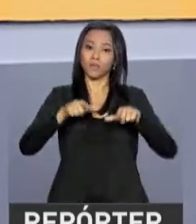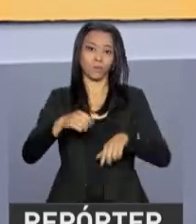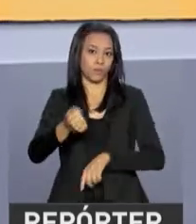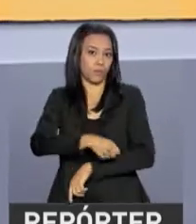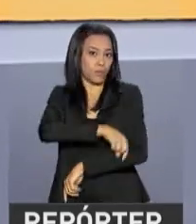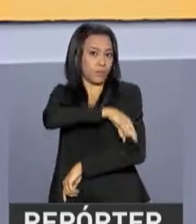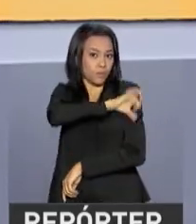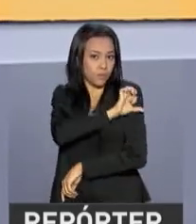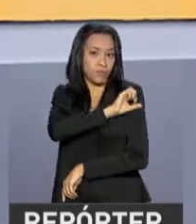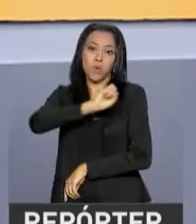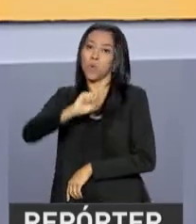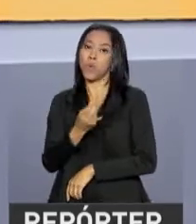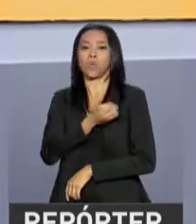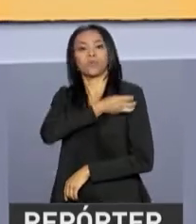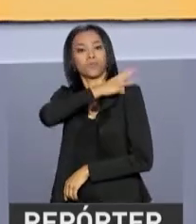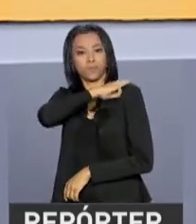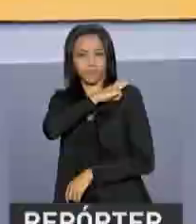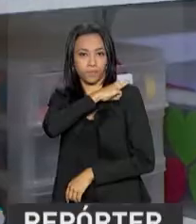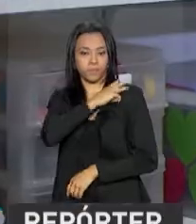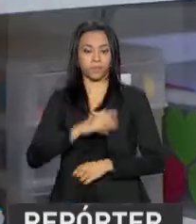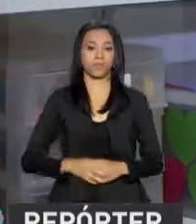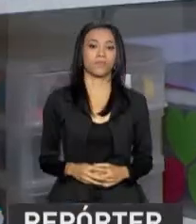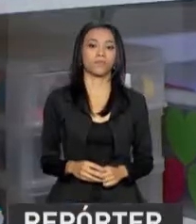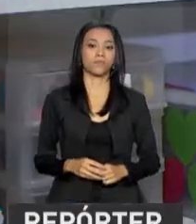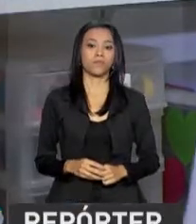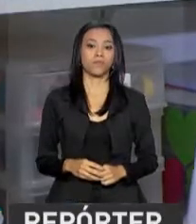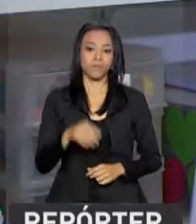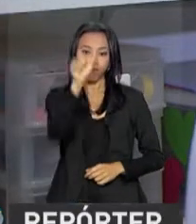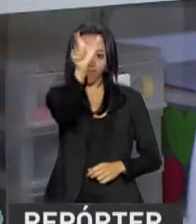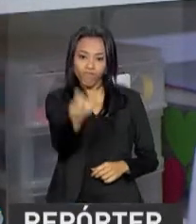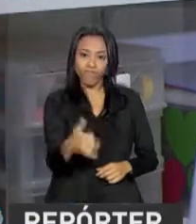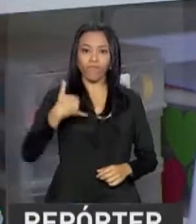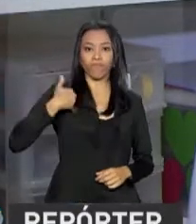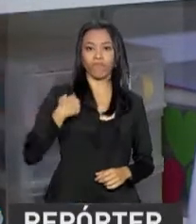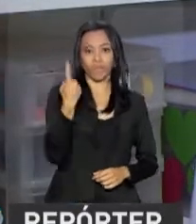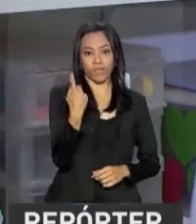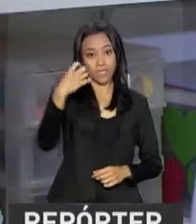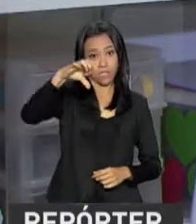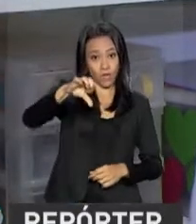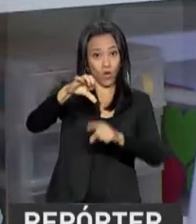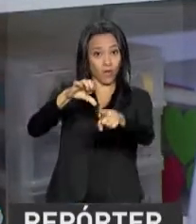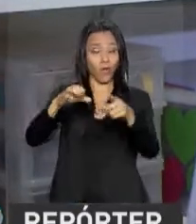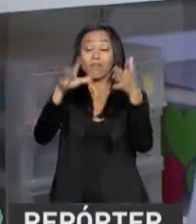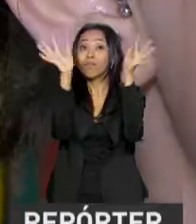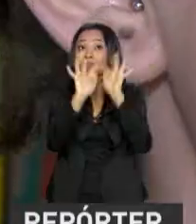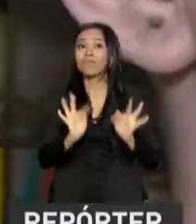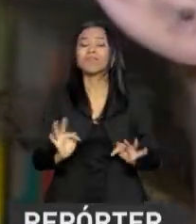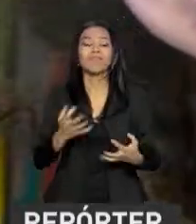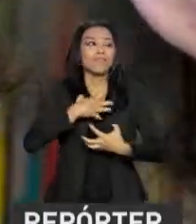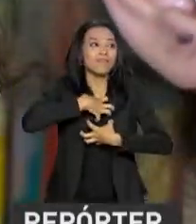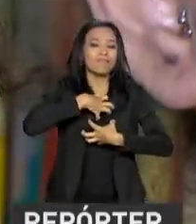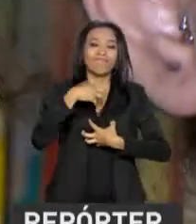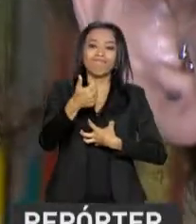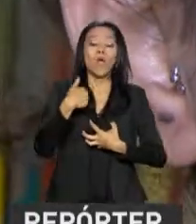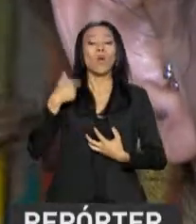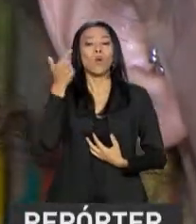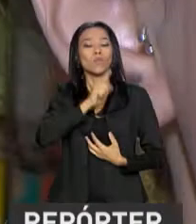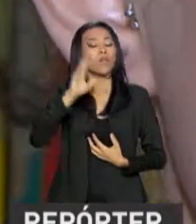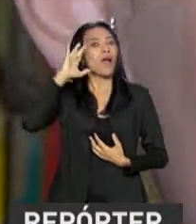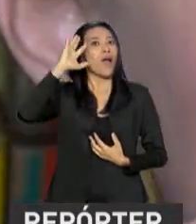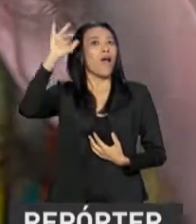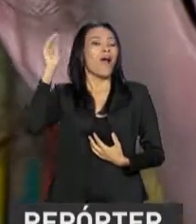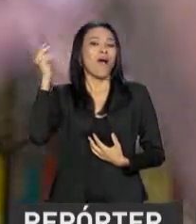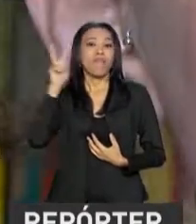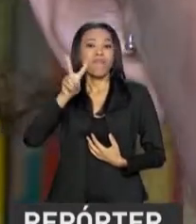ou médio aos 19 anos isadora está feliz da vida ela conseguiu a tão sonhada vaga